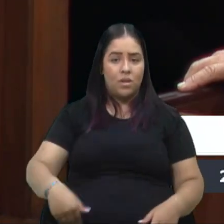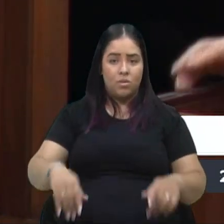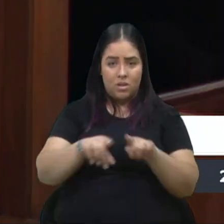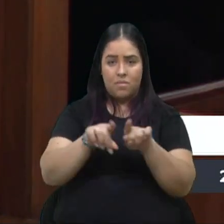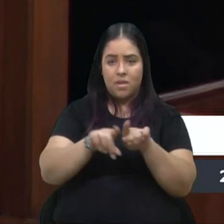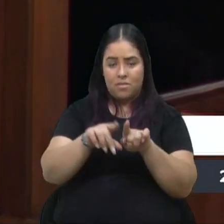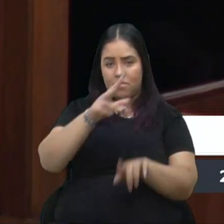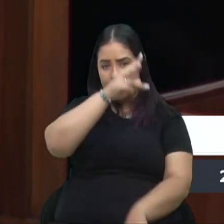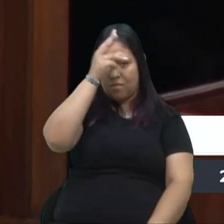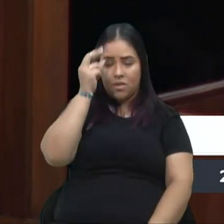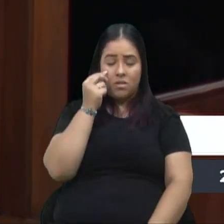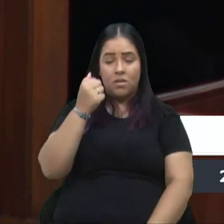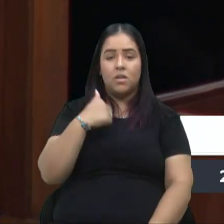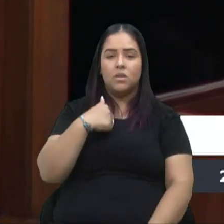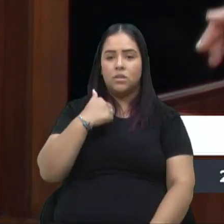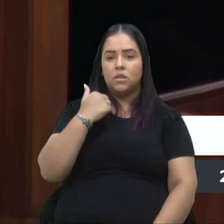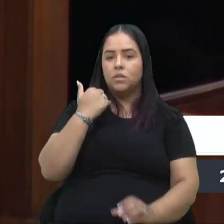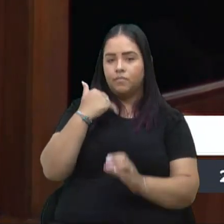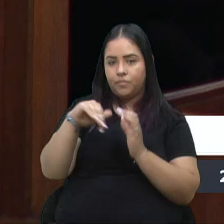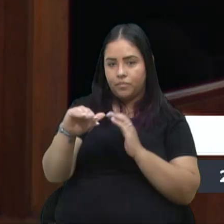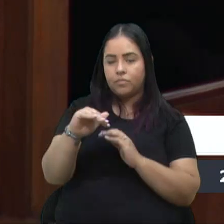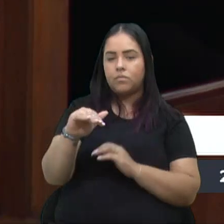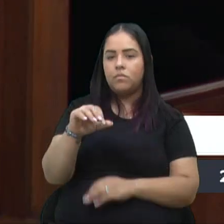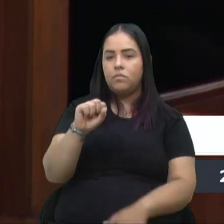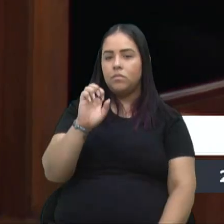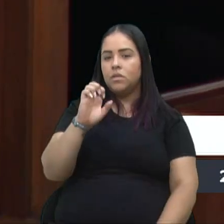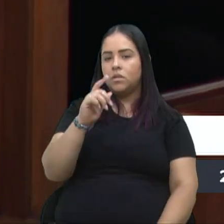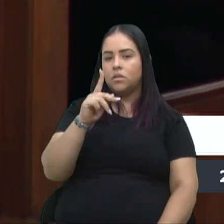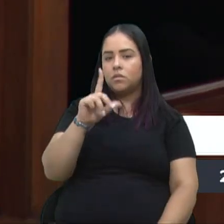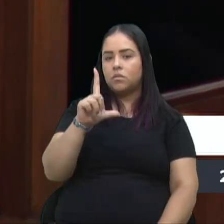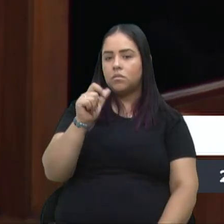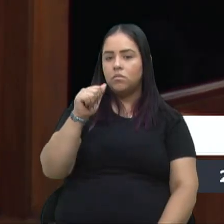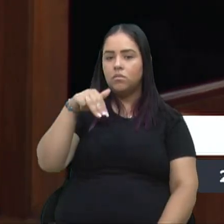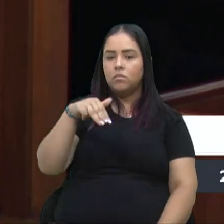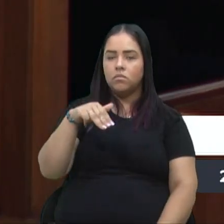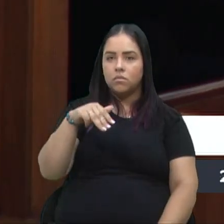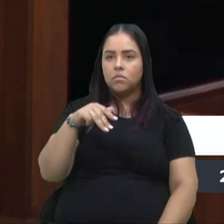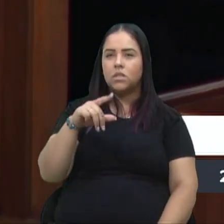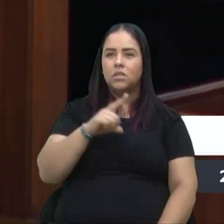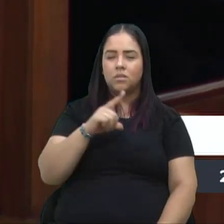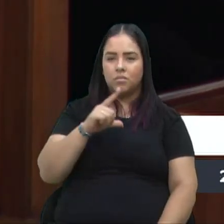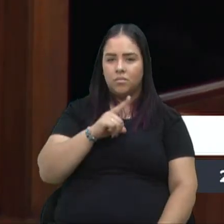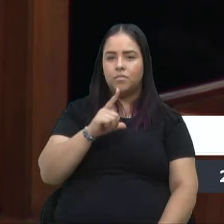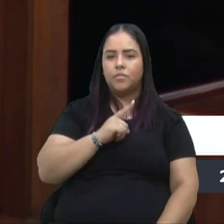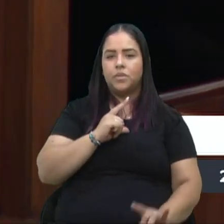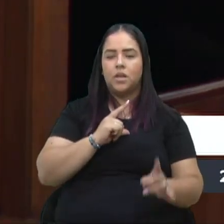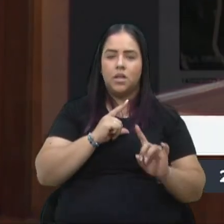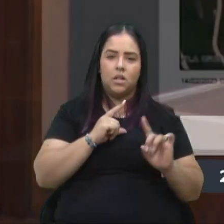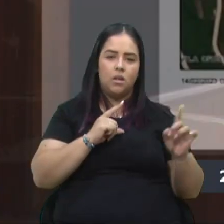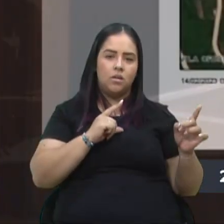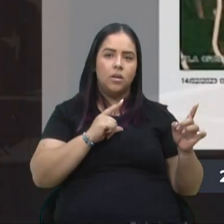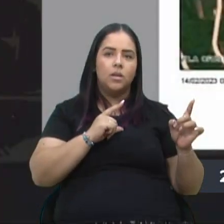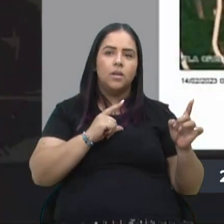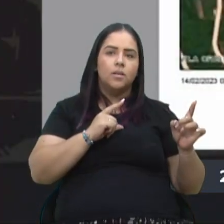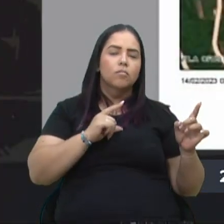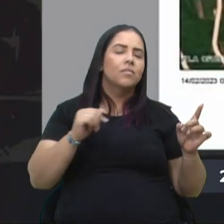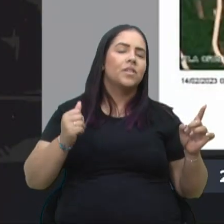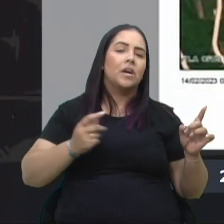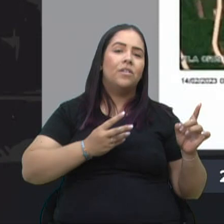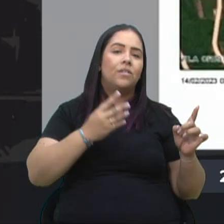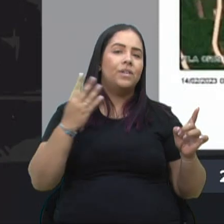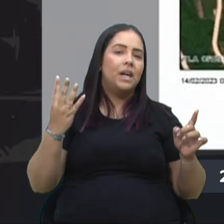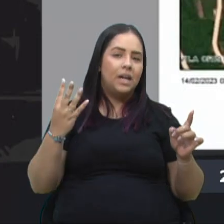estou enviando protocolei no Cepam essa é uma atrás da do salão de São Luís e muitas outras